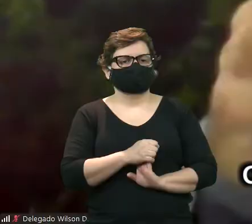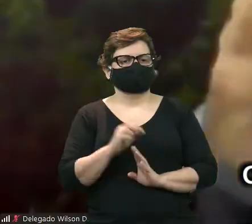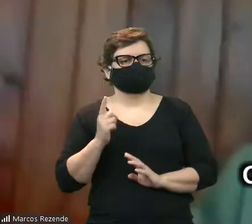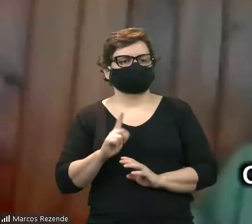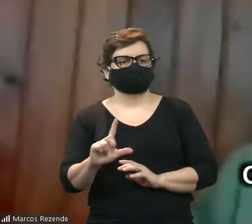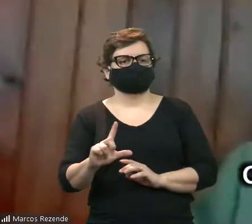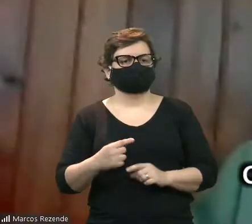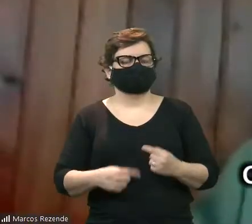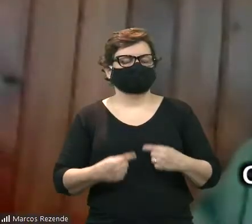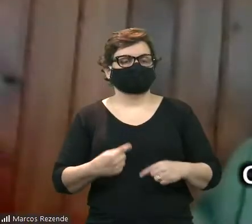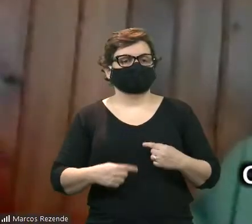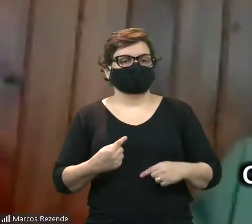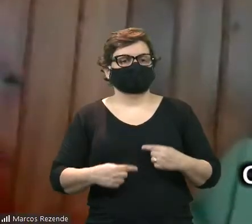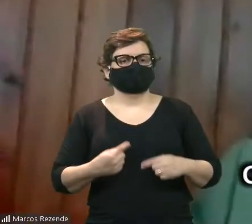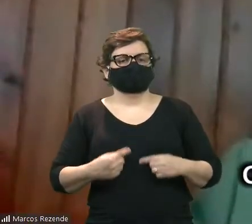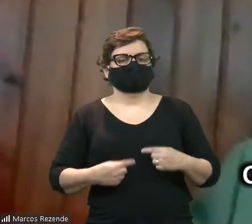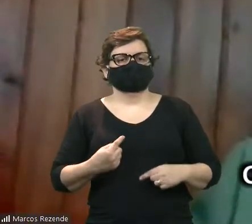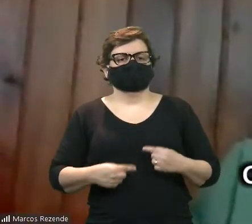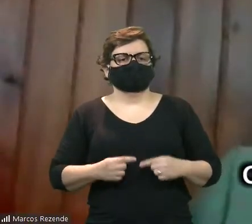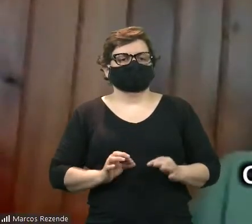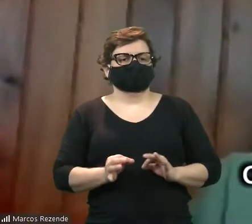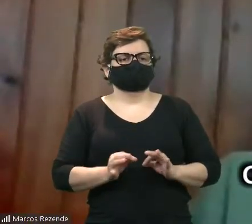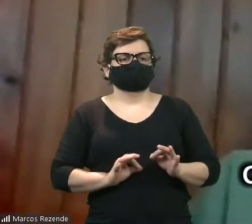Continua em discussão